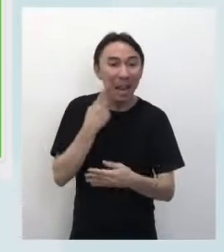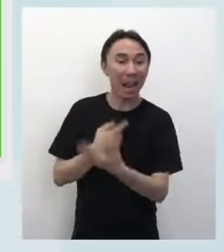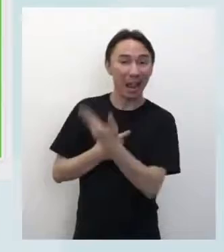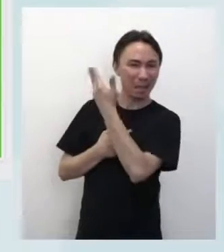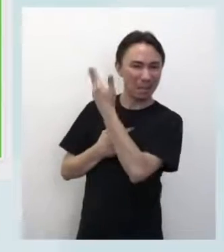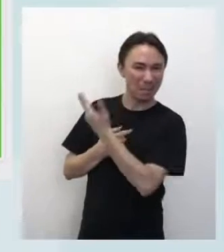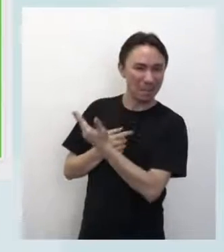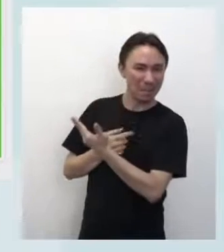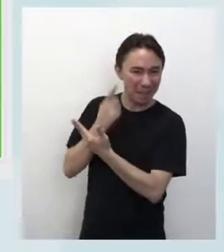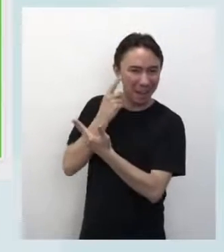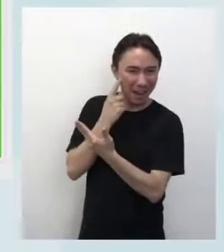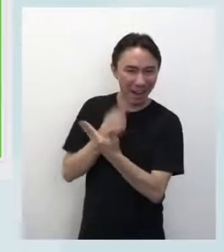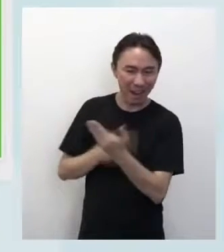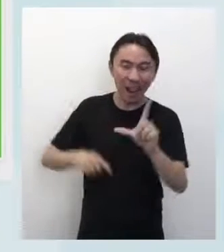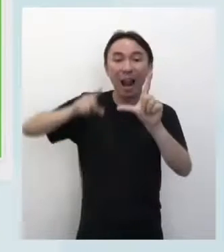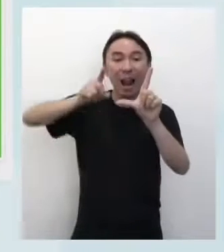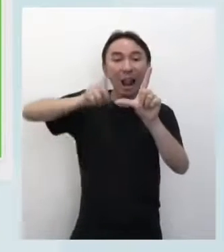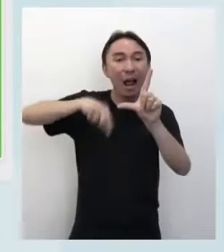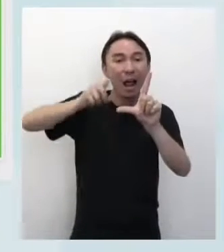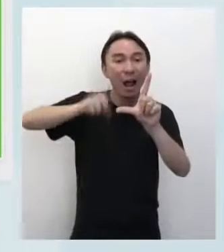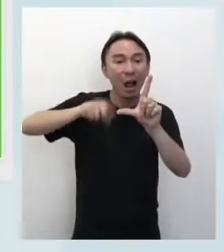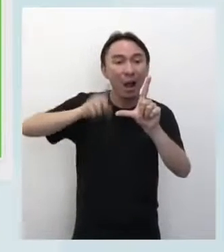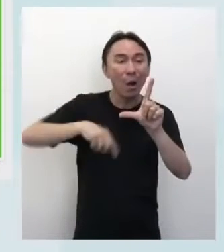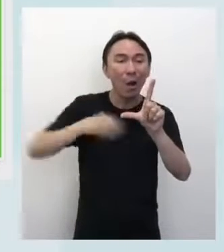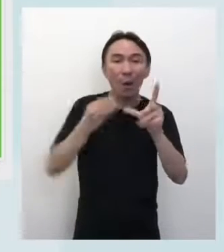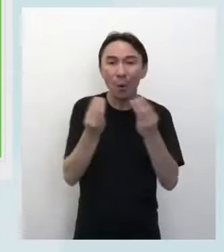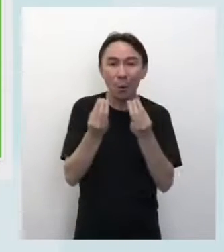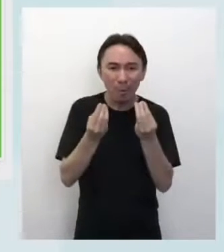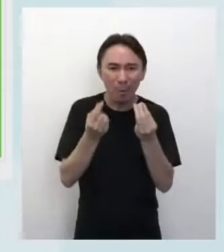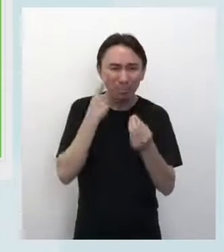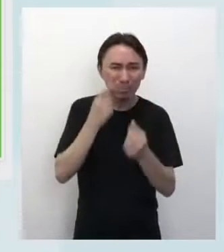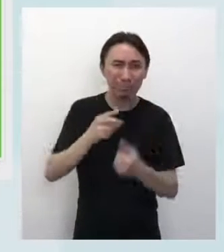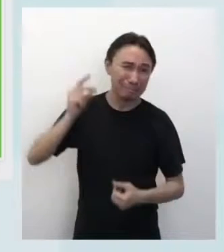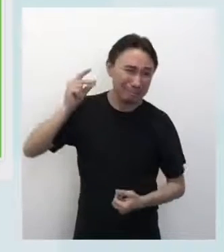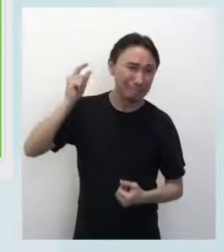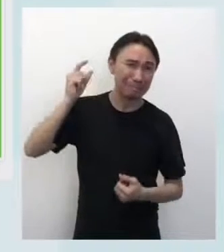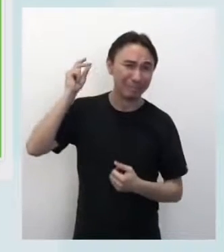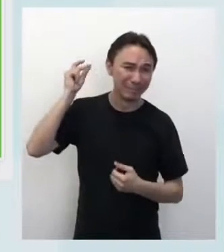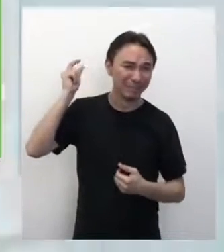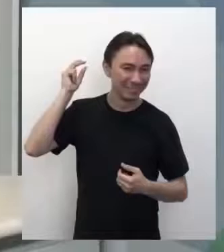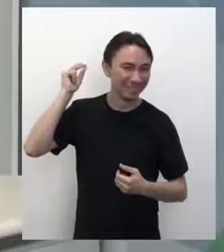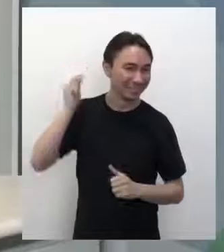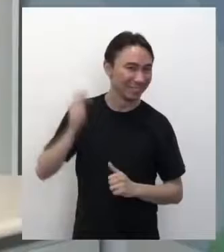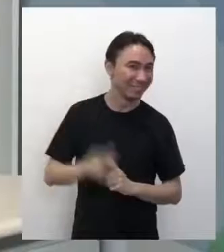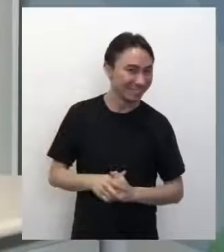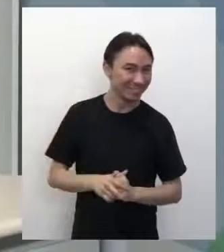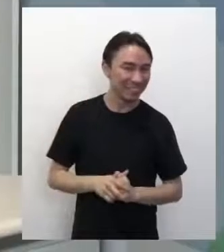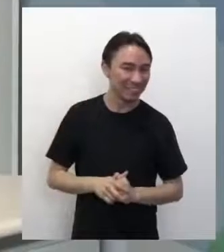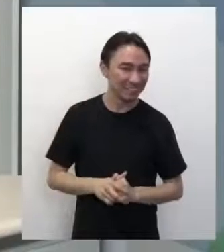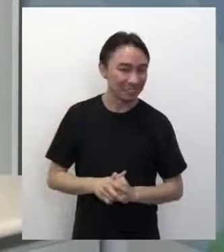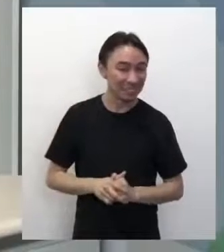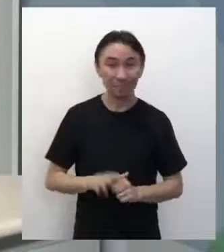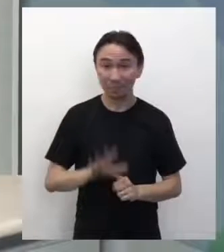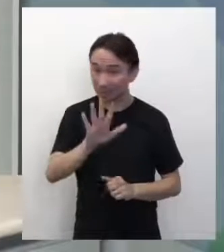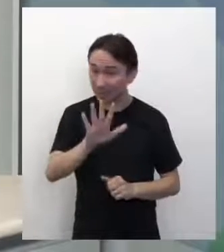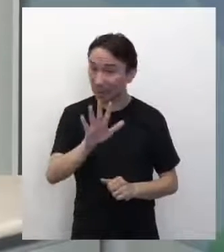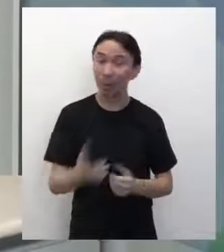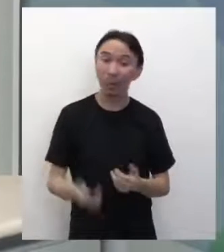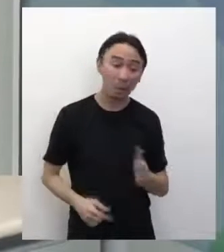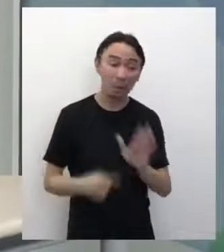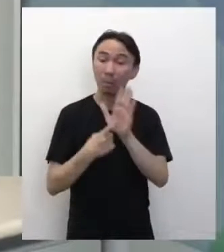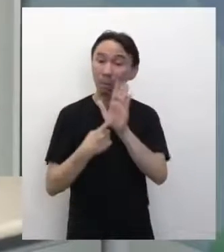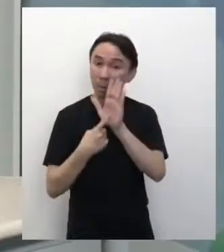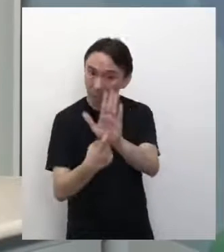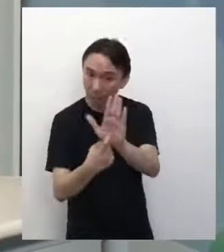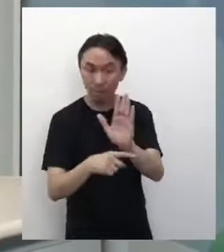letras, como eram feitas, esse é antigo mesmo. Turma, eu trouxe para vocês um pequeno